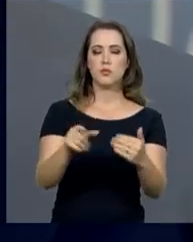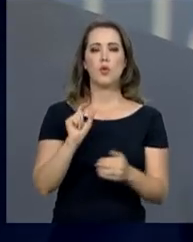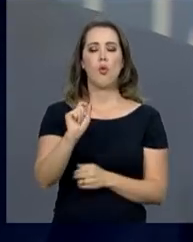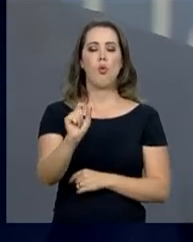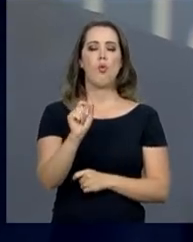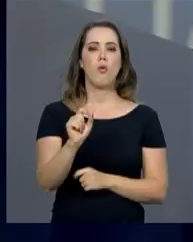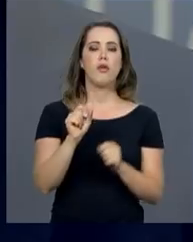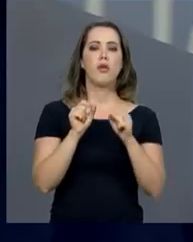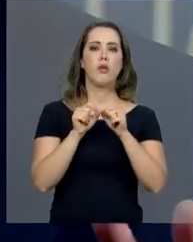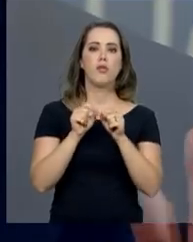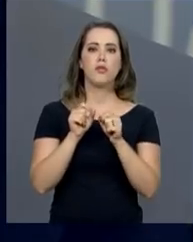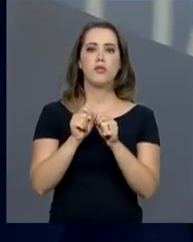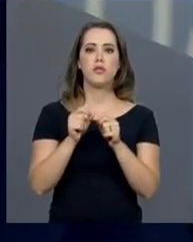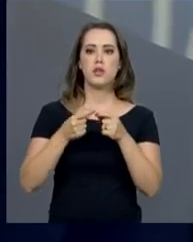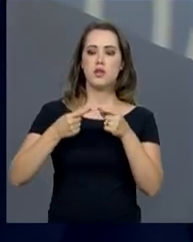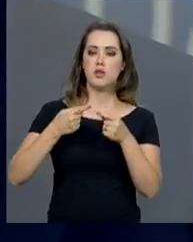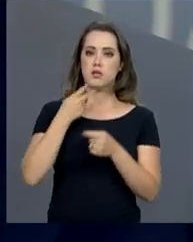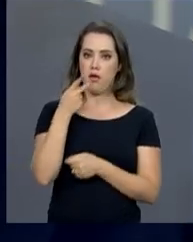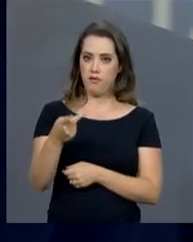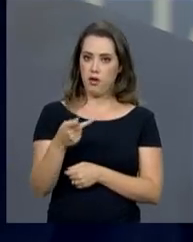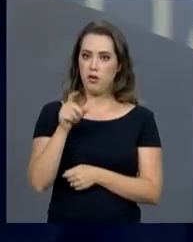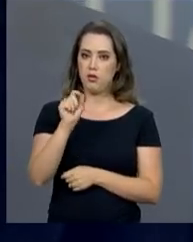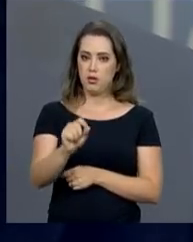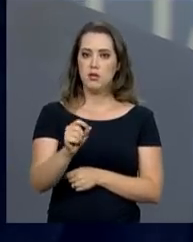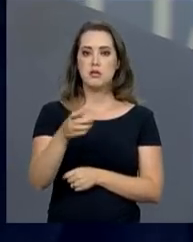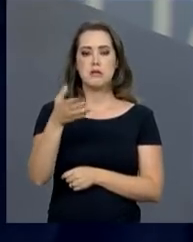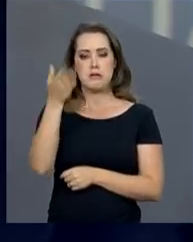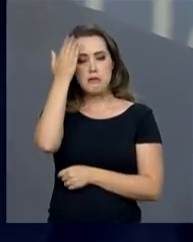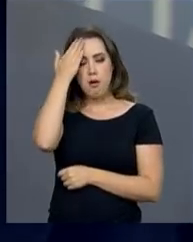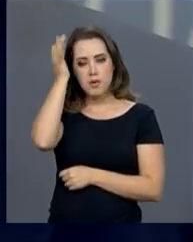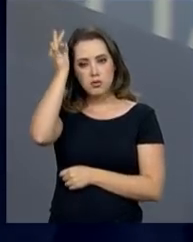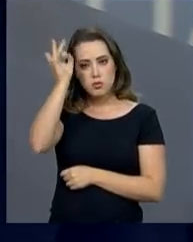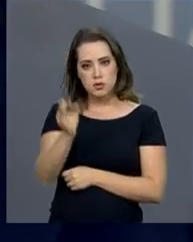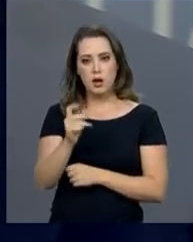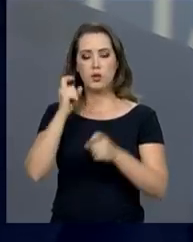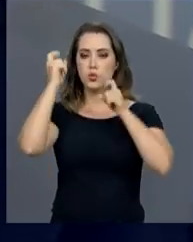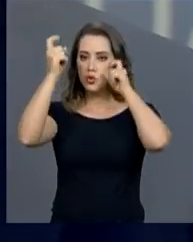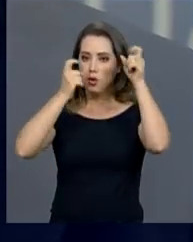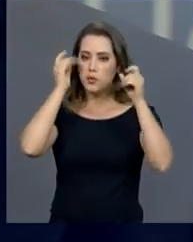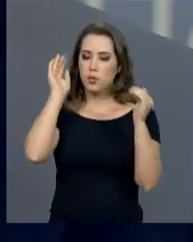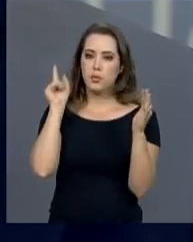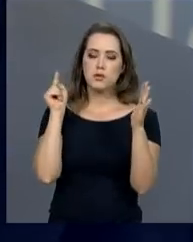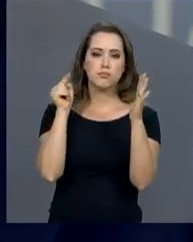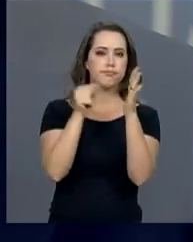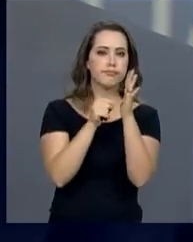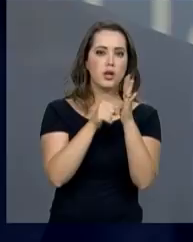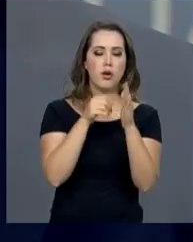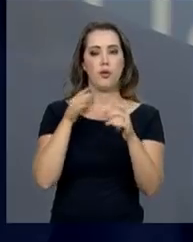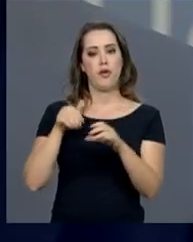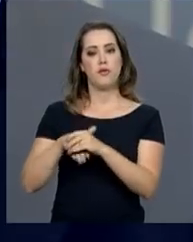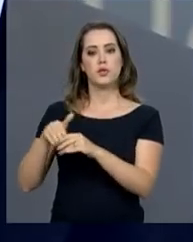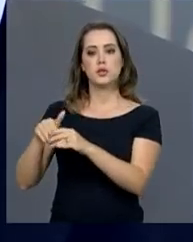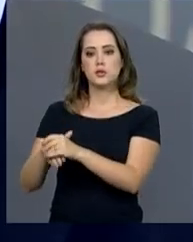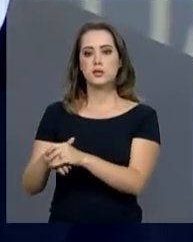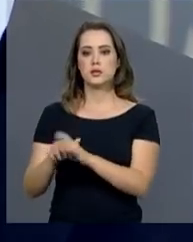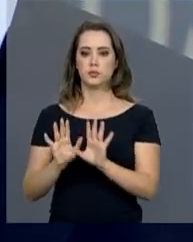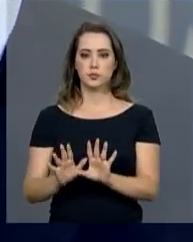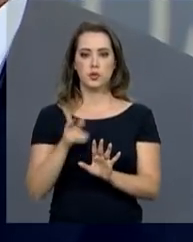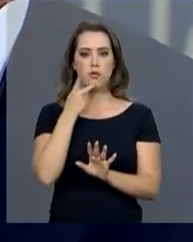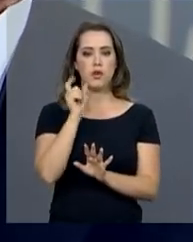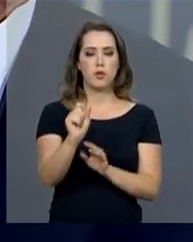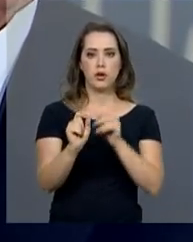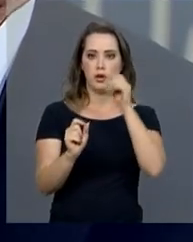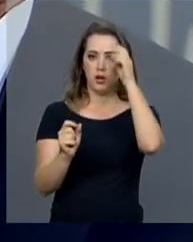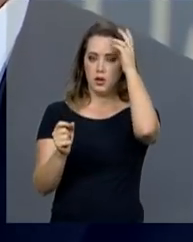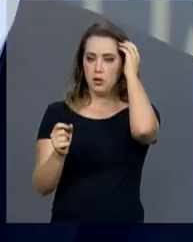fiz no discurso consciente e consciente de que uma das preocupações centrais é exatamente em função das eleições e olhe não se preocupem porque o